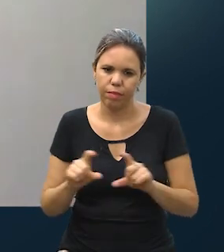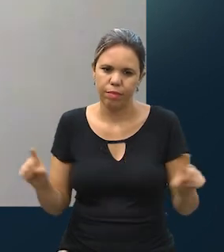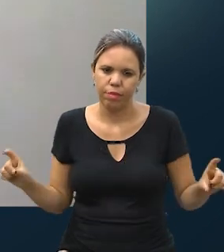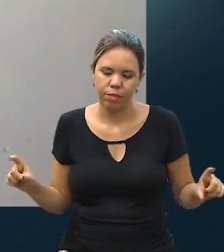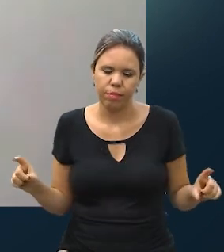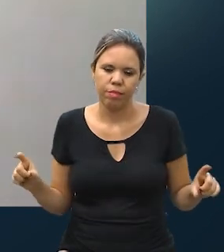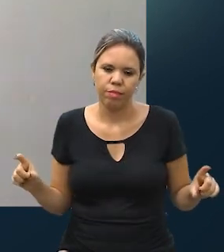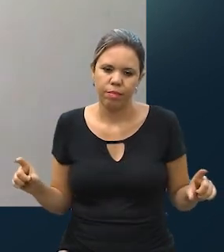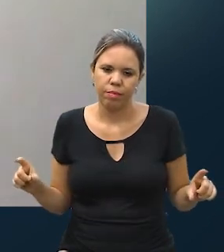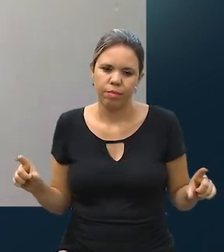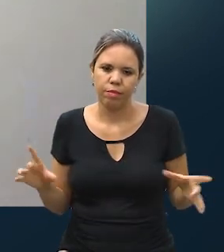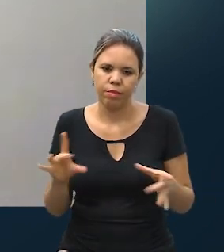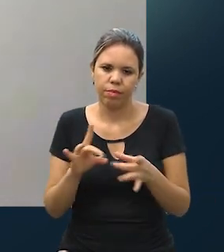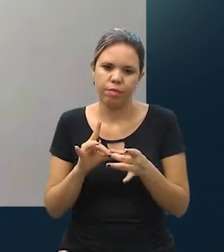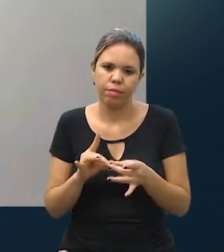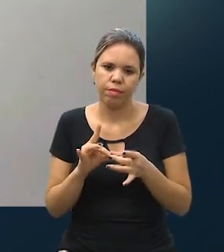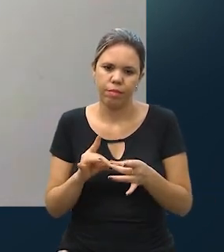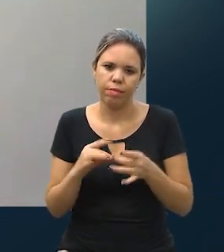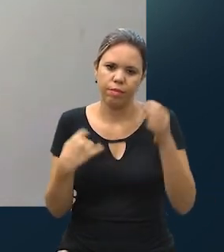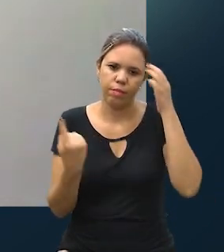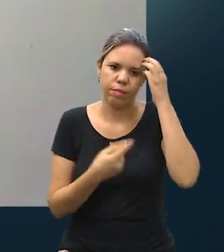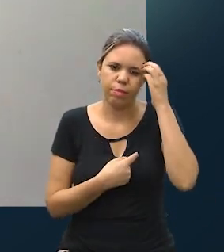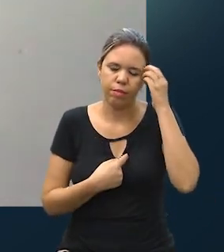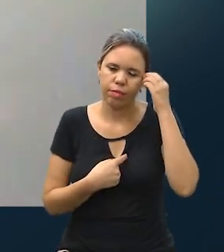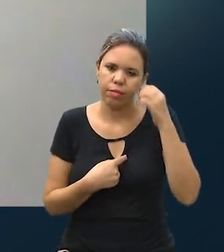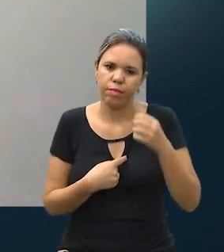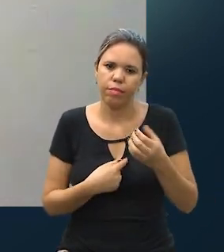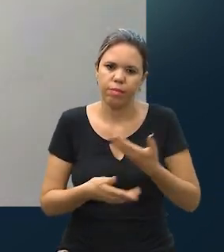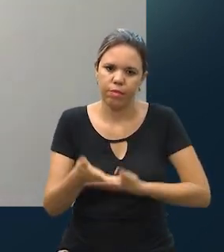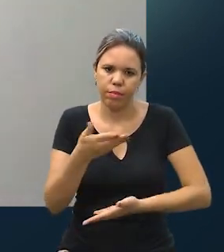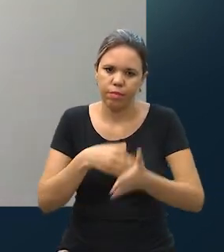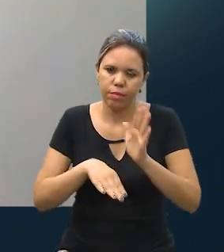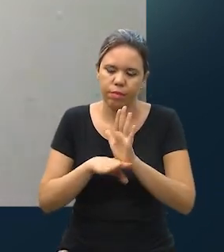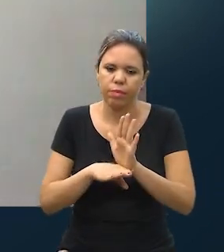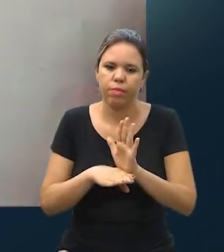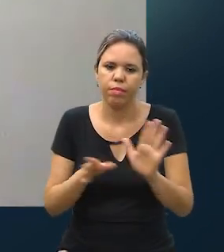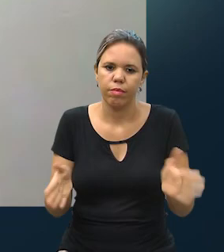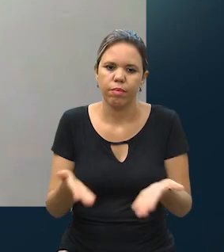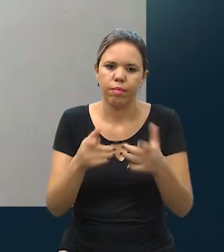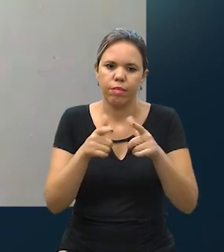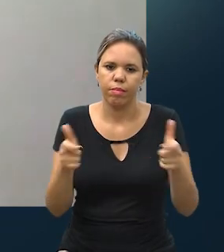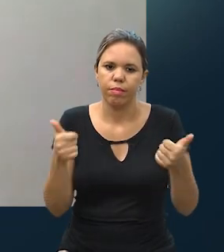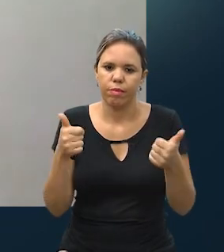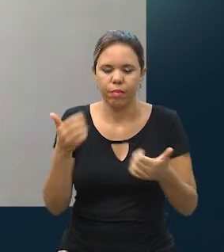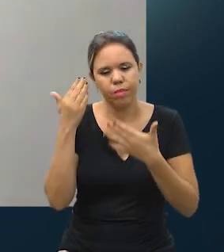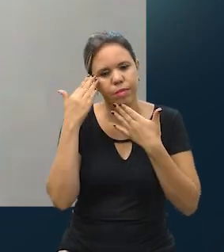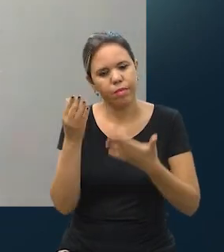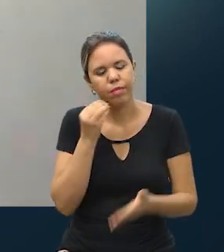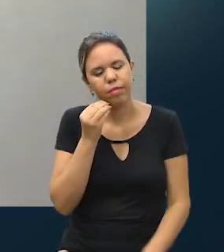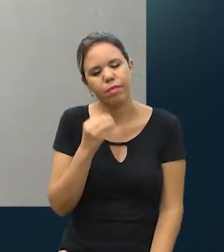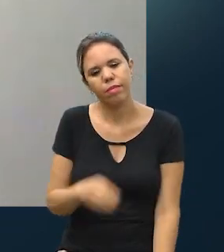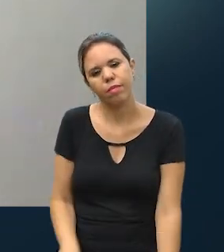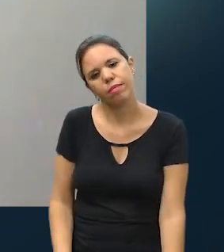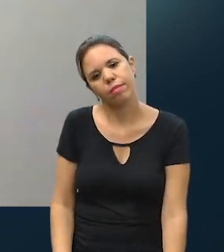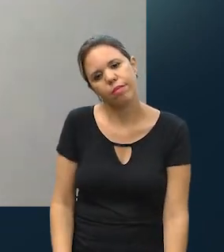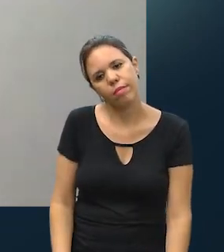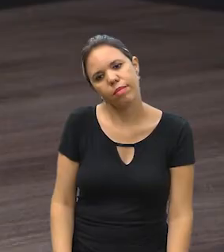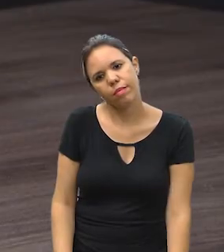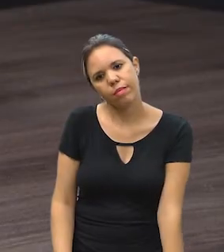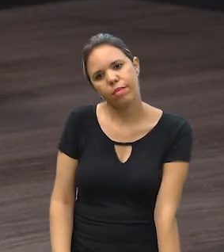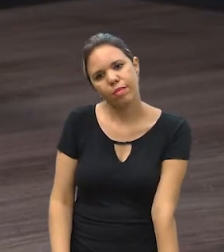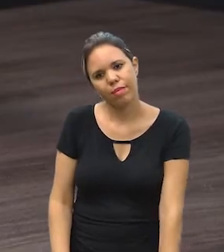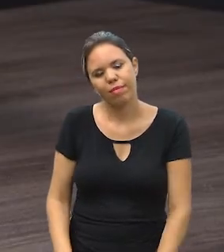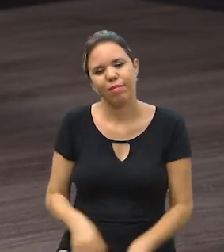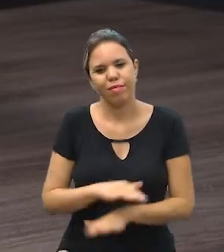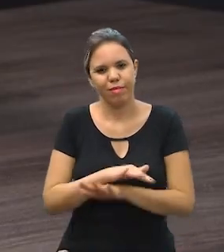empreendedorasmaduras.com.br e se junte a nós para que uma impulsione a outra. É assim que a gente vai crescer, tá bom? Obrigada pela oportunidade.